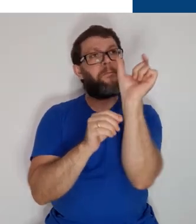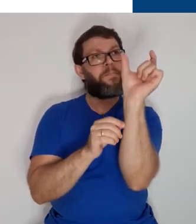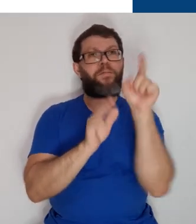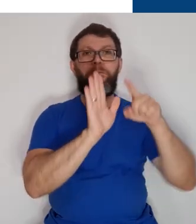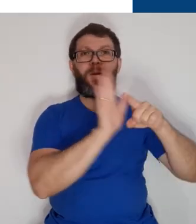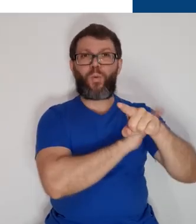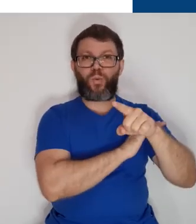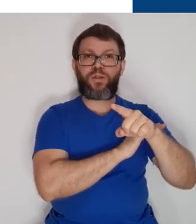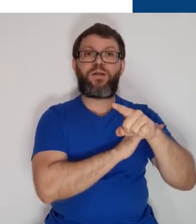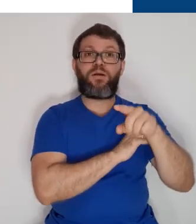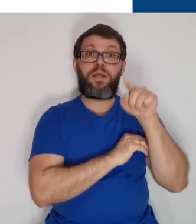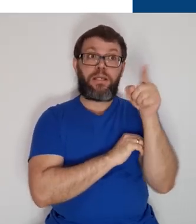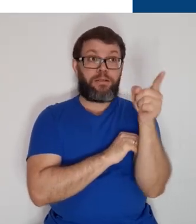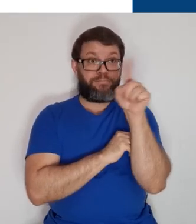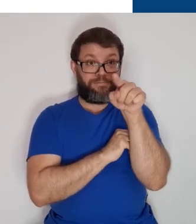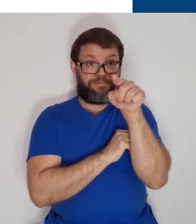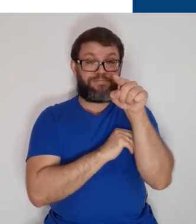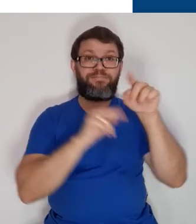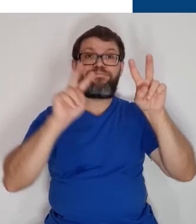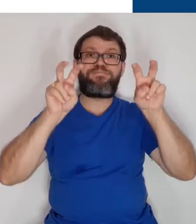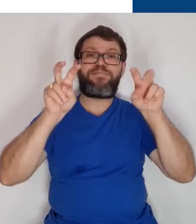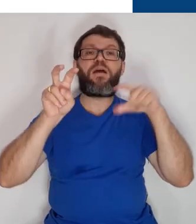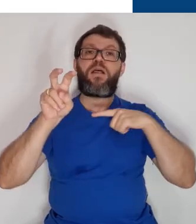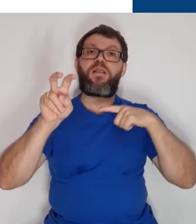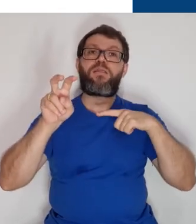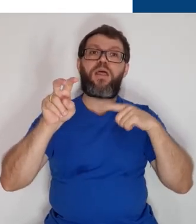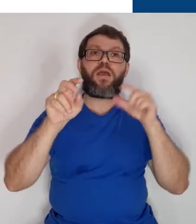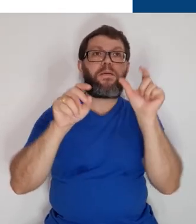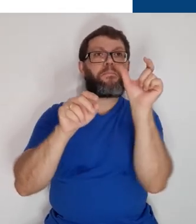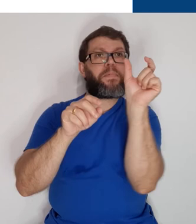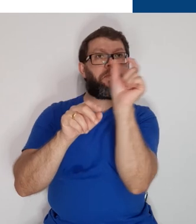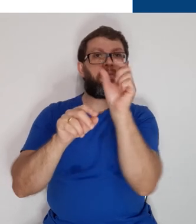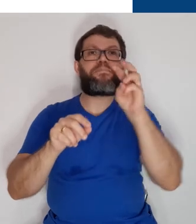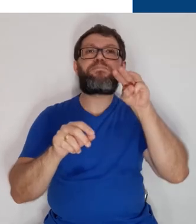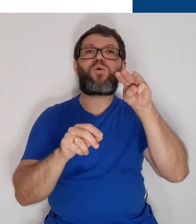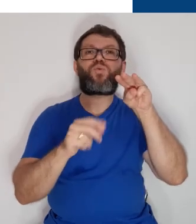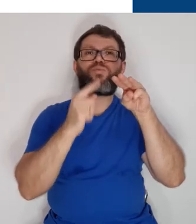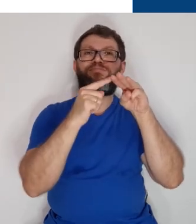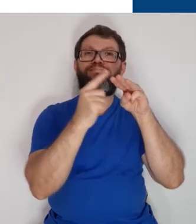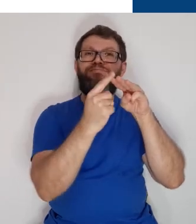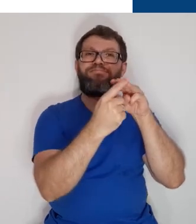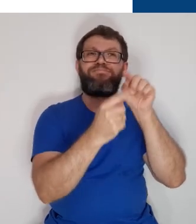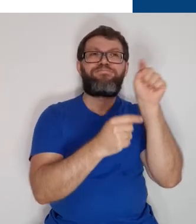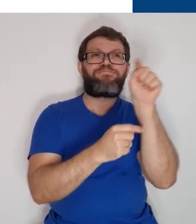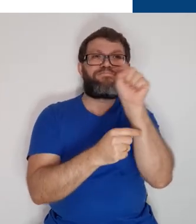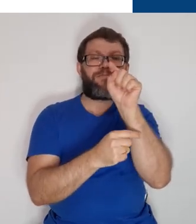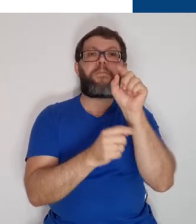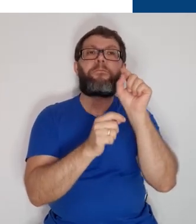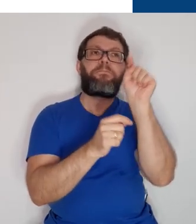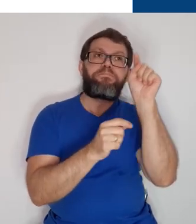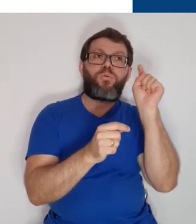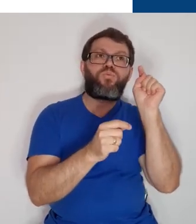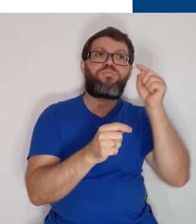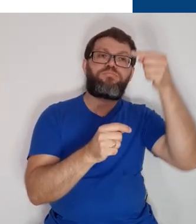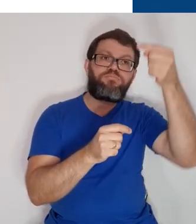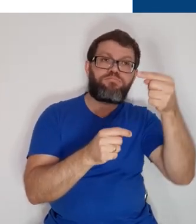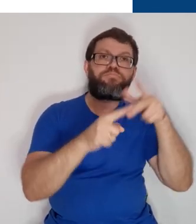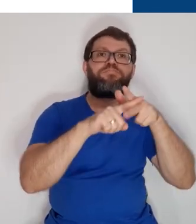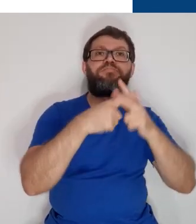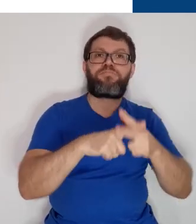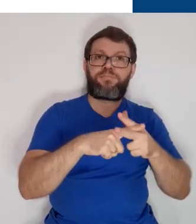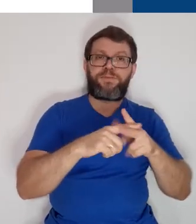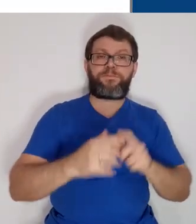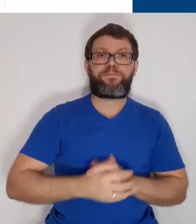pergunta no menu superior e aqui ao lado do título temos um botão com três pontos aonde clicamos em